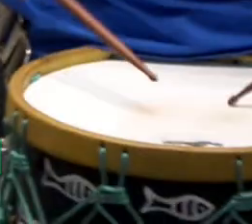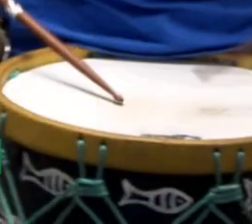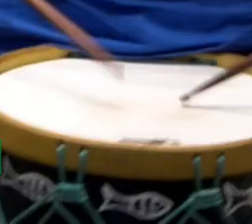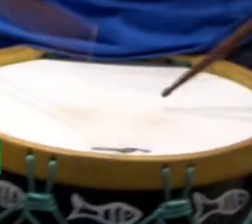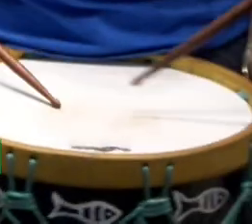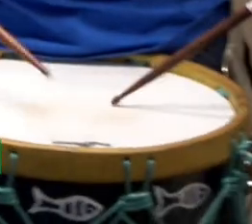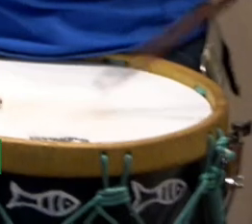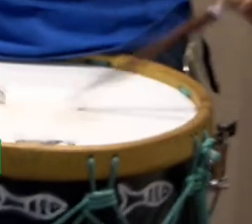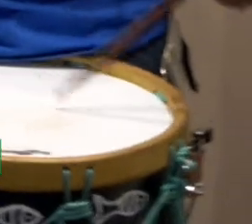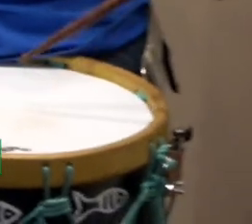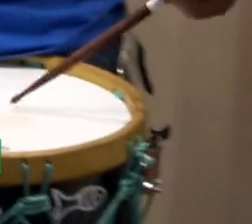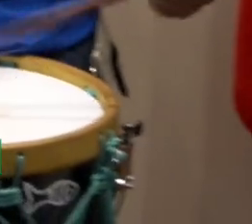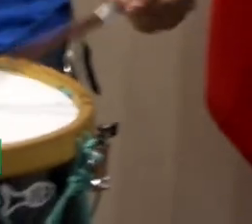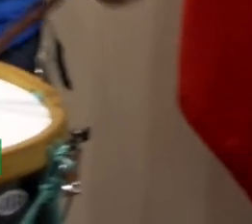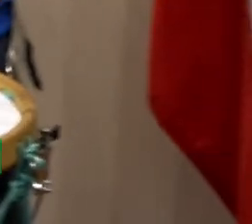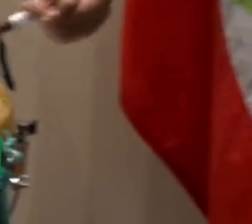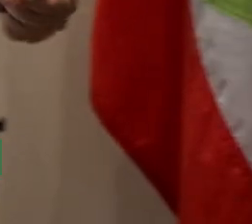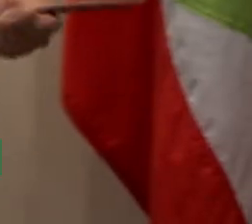ele vai